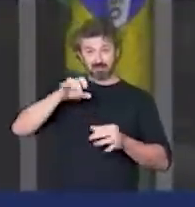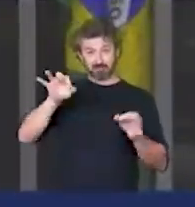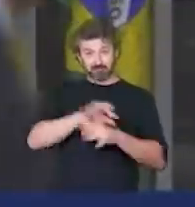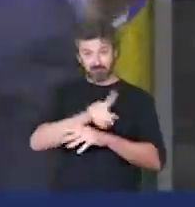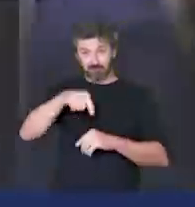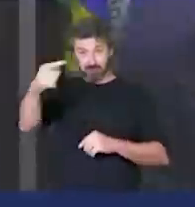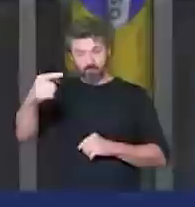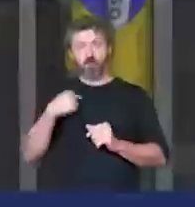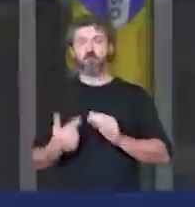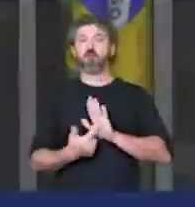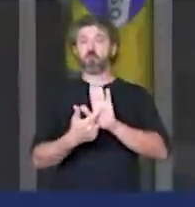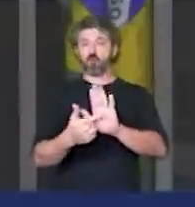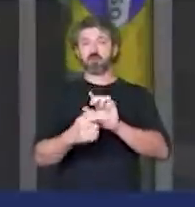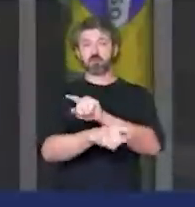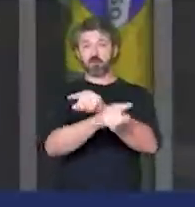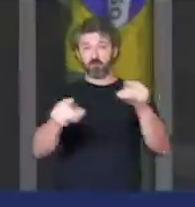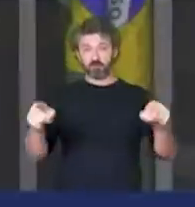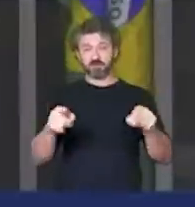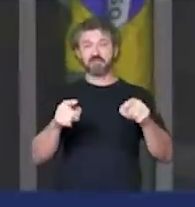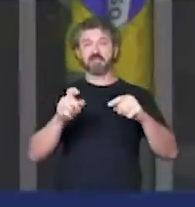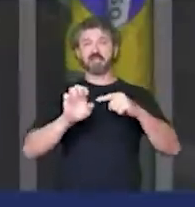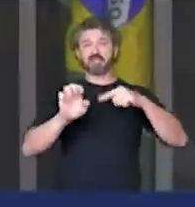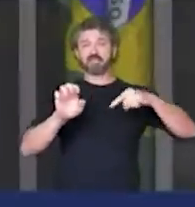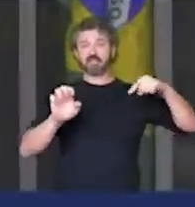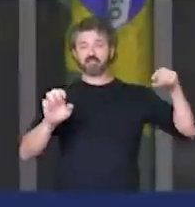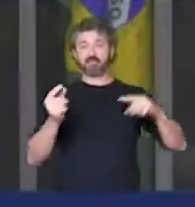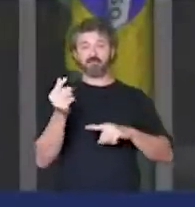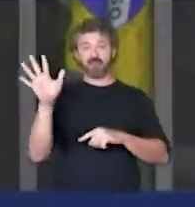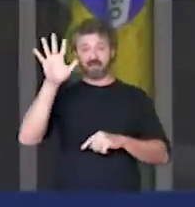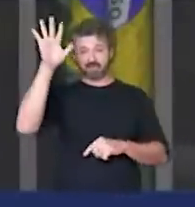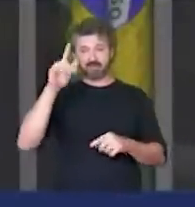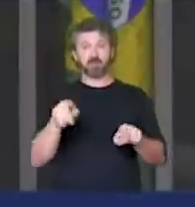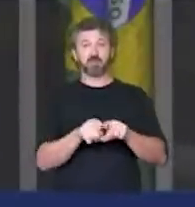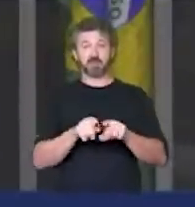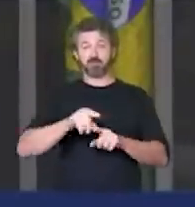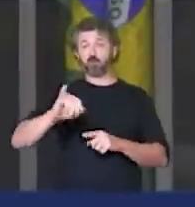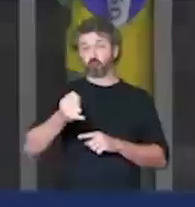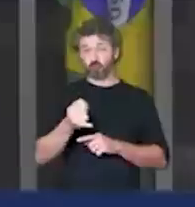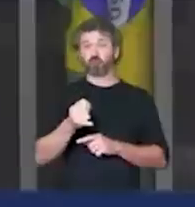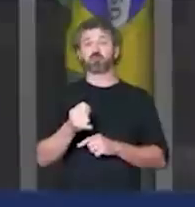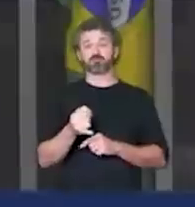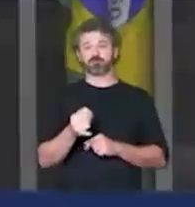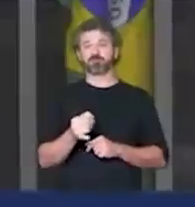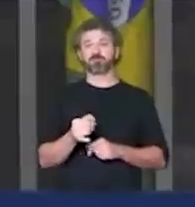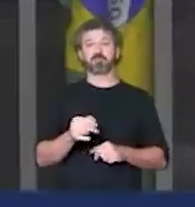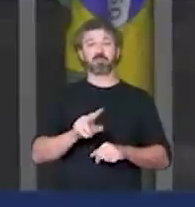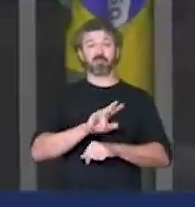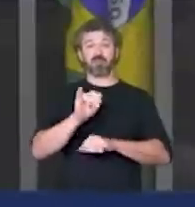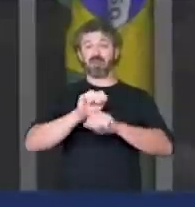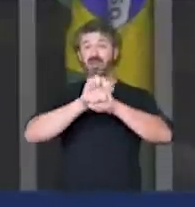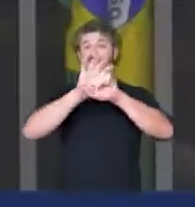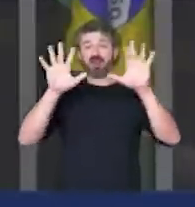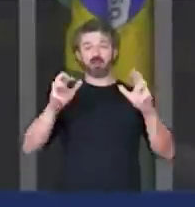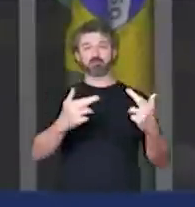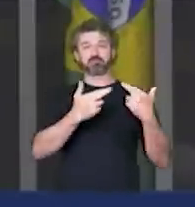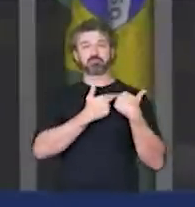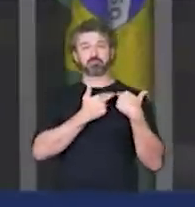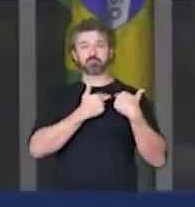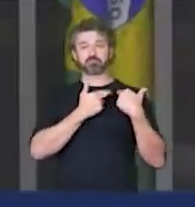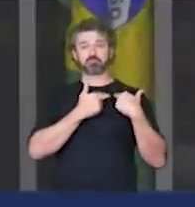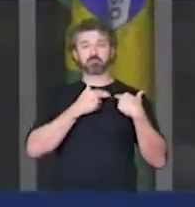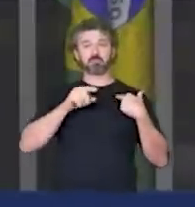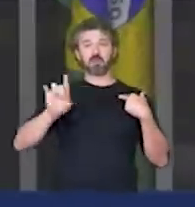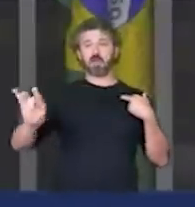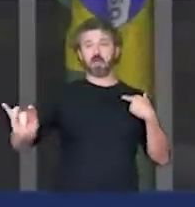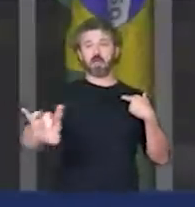eleições e mostrarei os números aqui para vocês da inflação e da taxa de juros, e ficará muito claro a responsabilidade